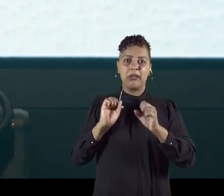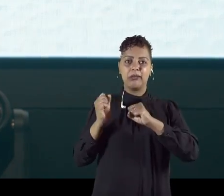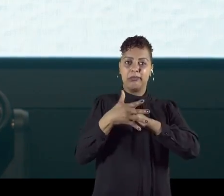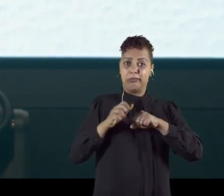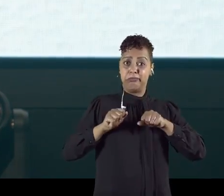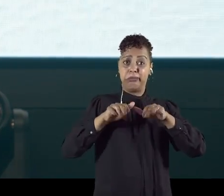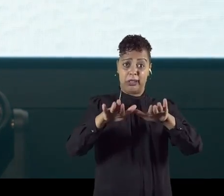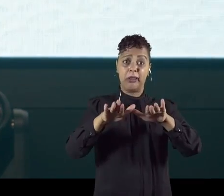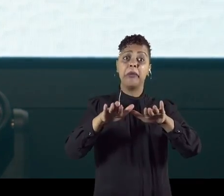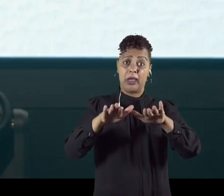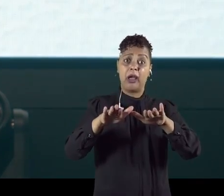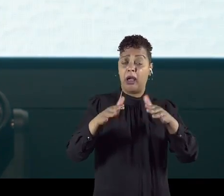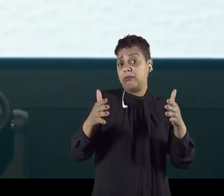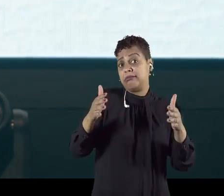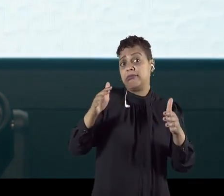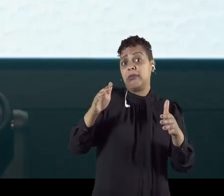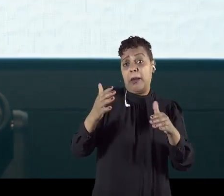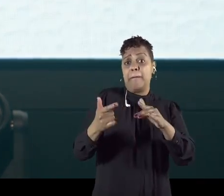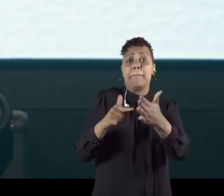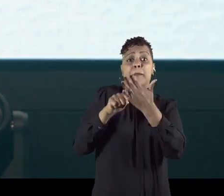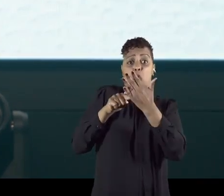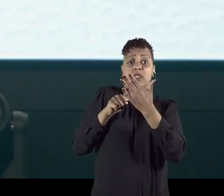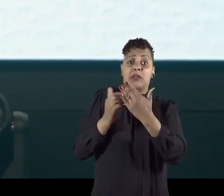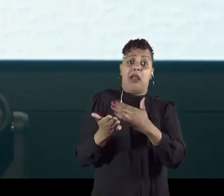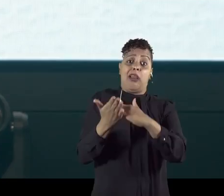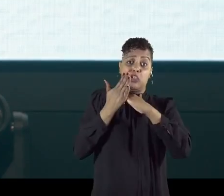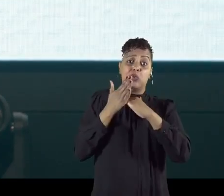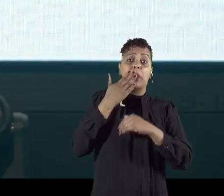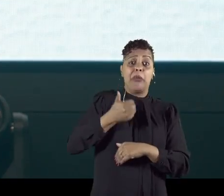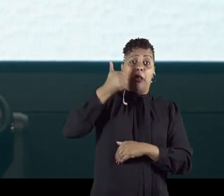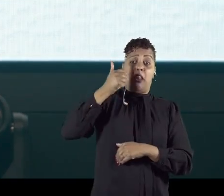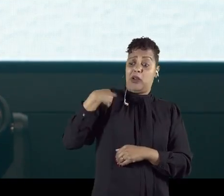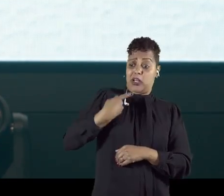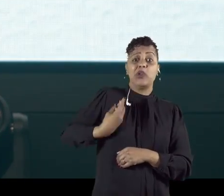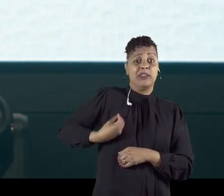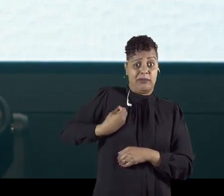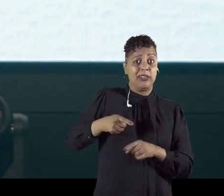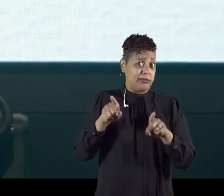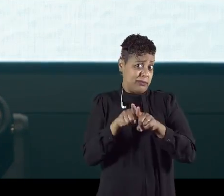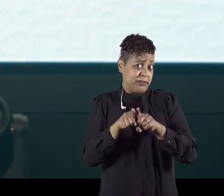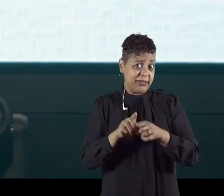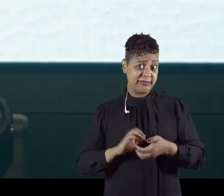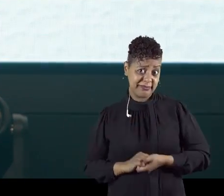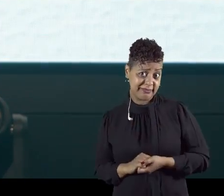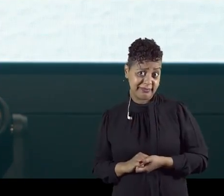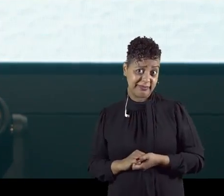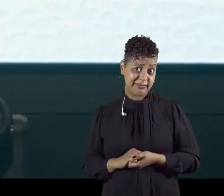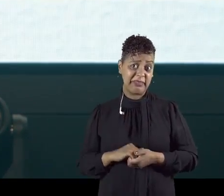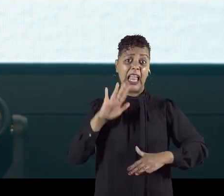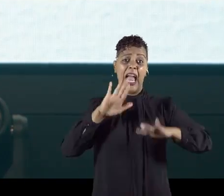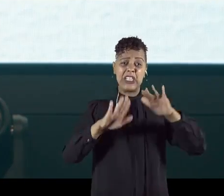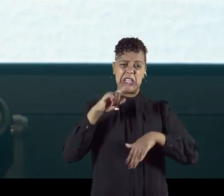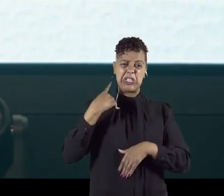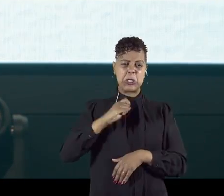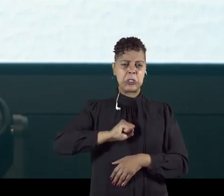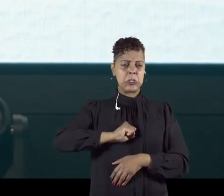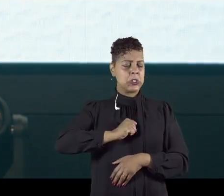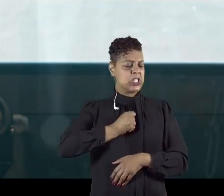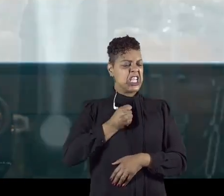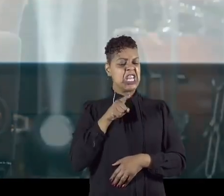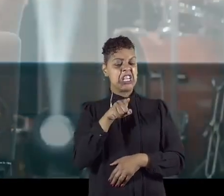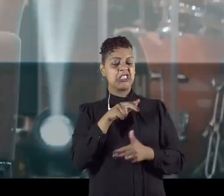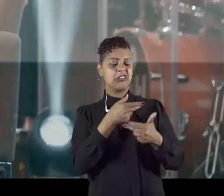acaba arredondando para o bem e para o melhor e até mesmas coisas que Nós odiamos